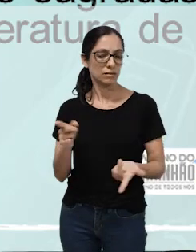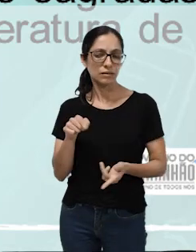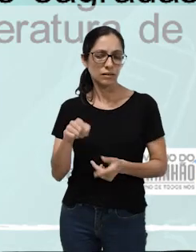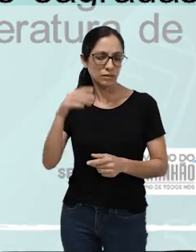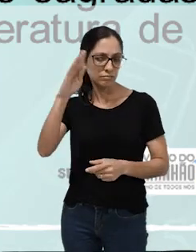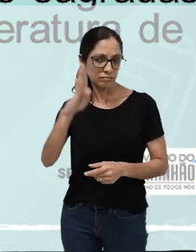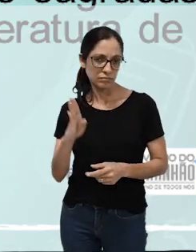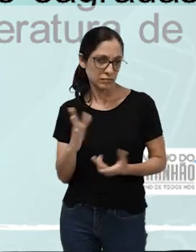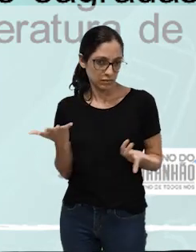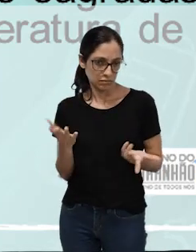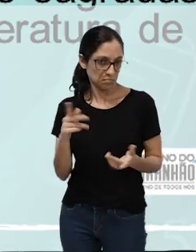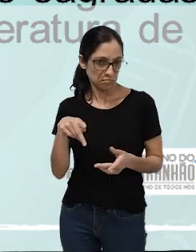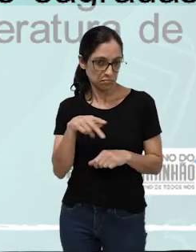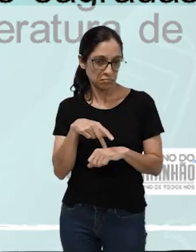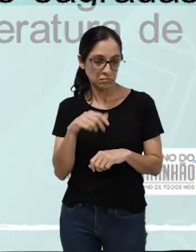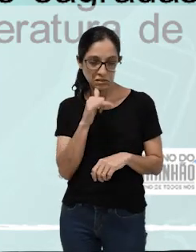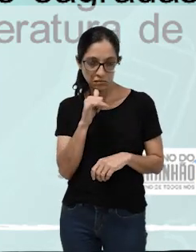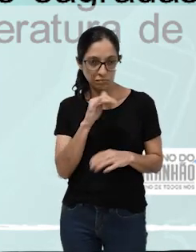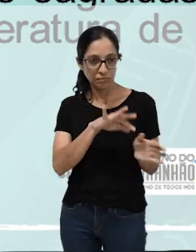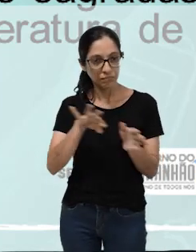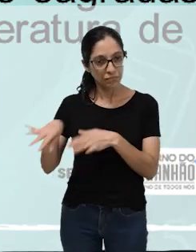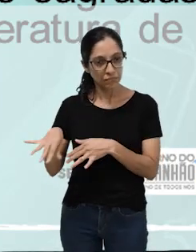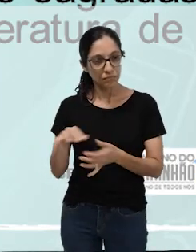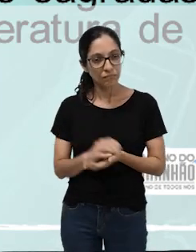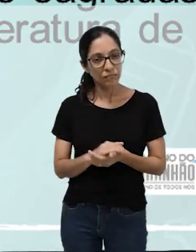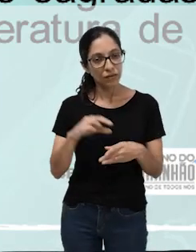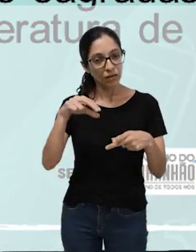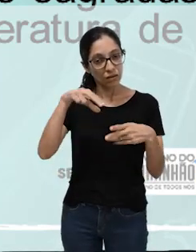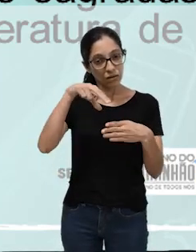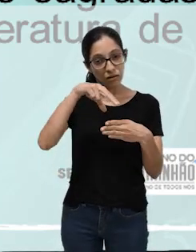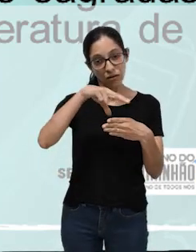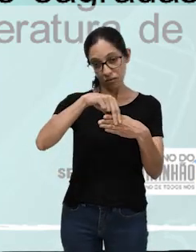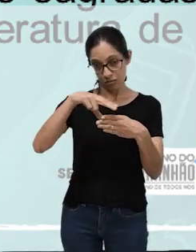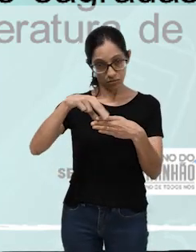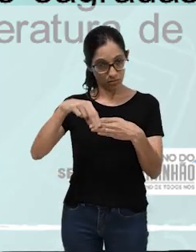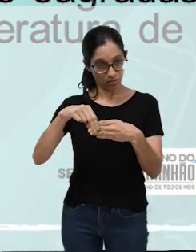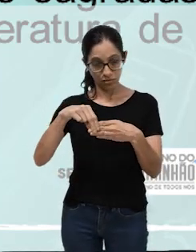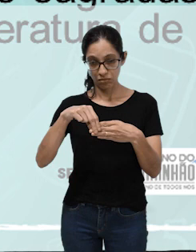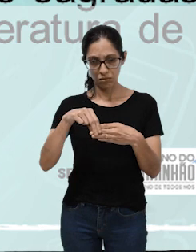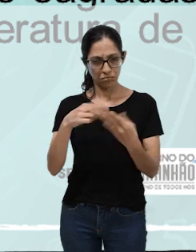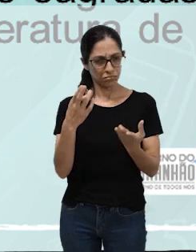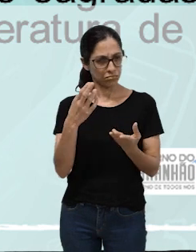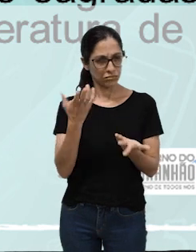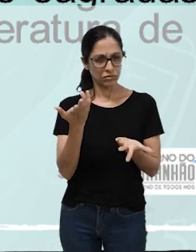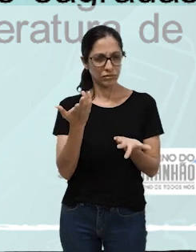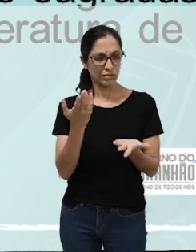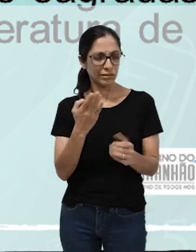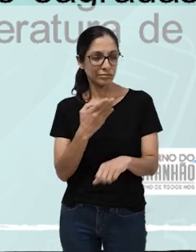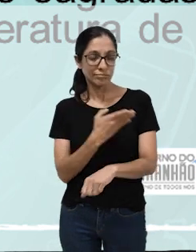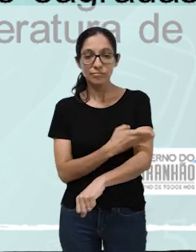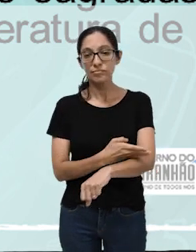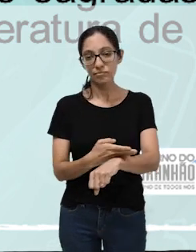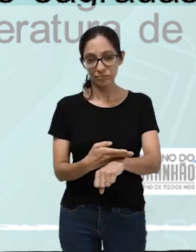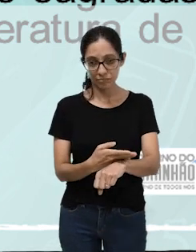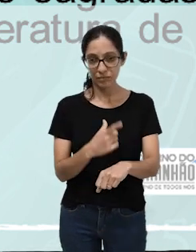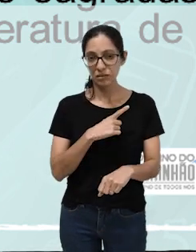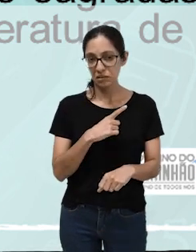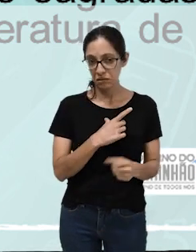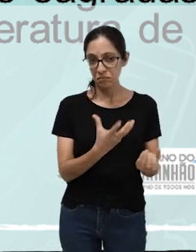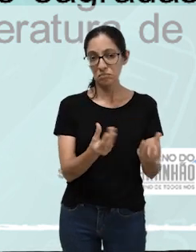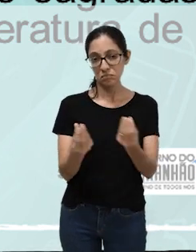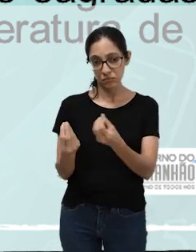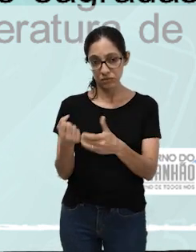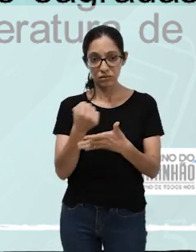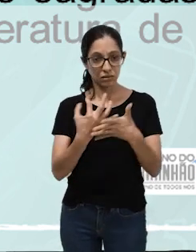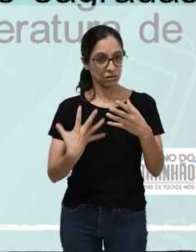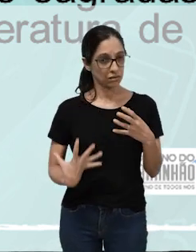país esse formato no caso cordel é um formato muito tradicional e mantém muitas é de